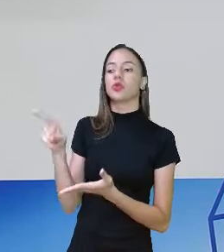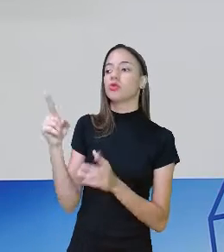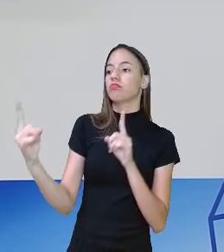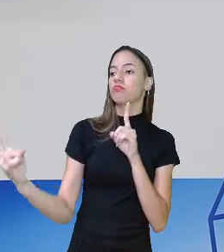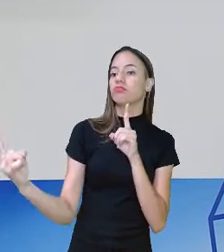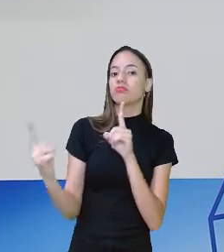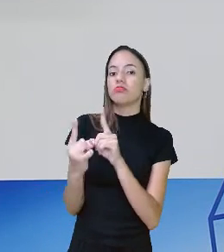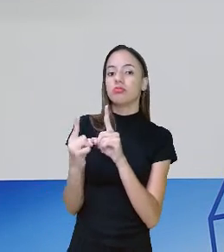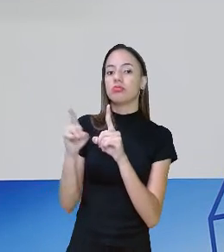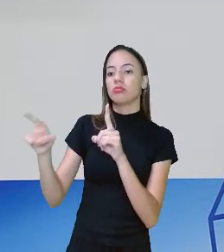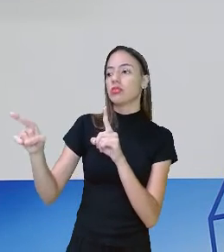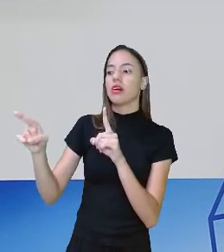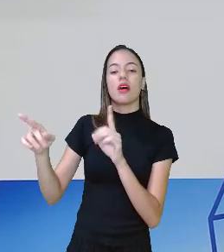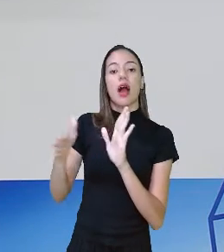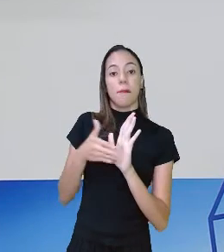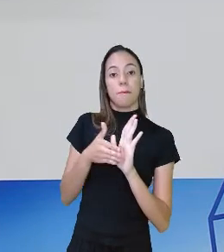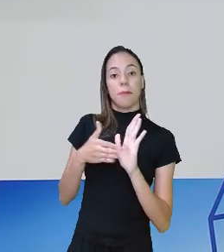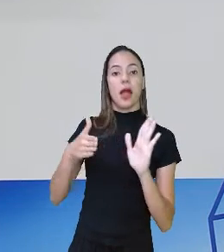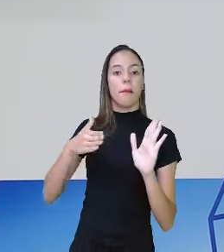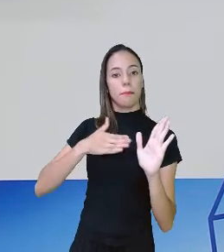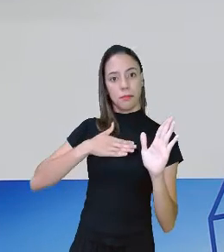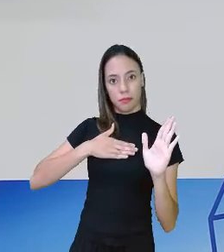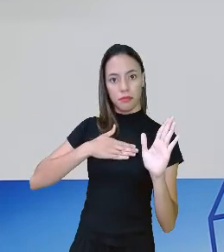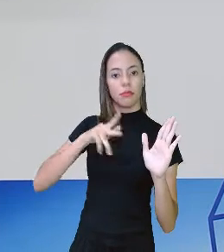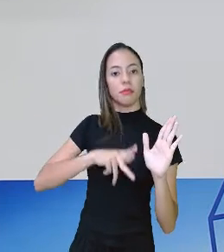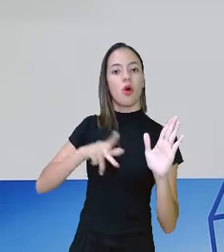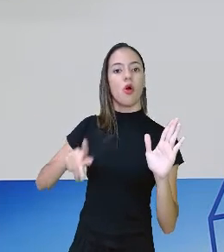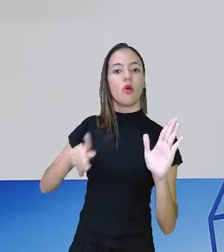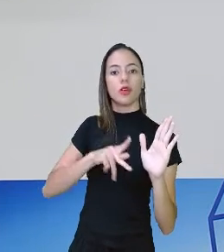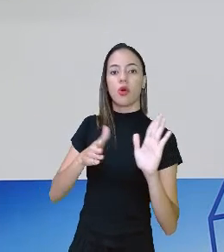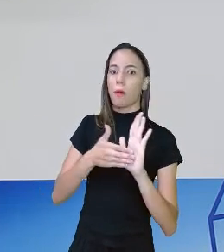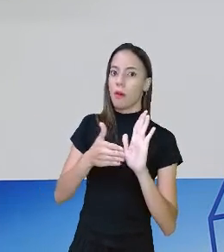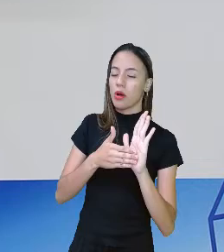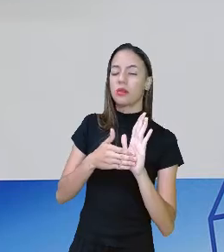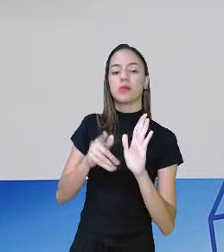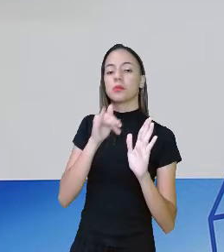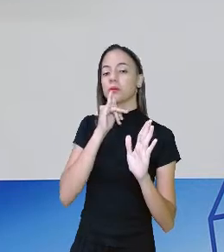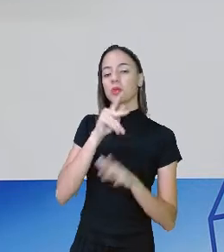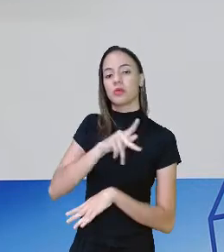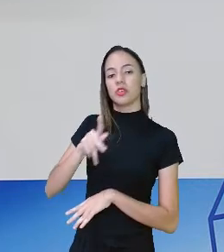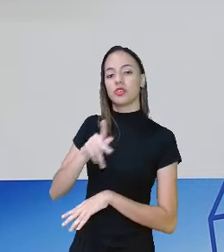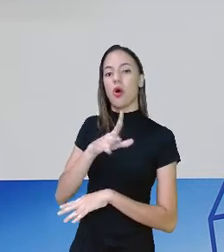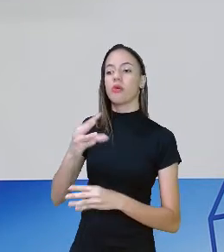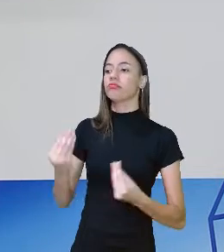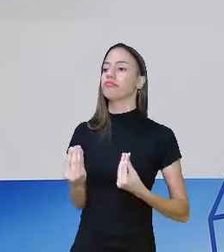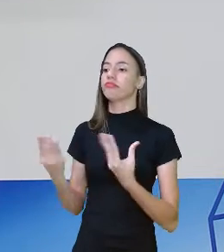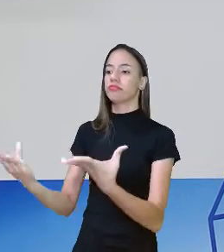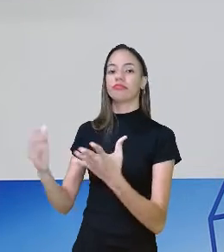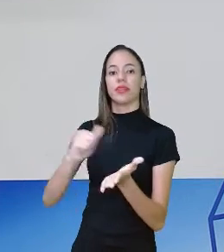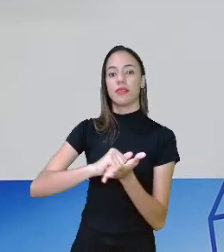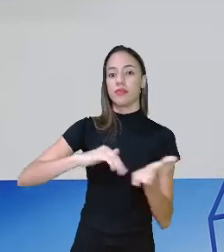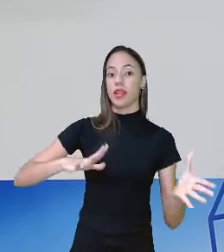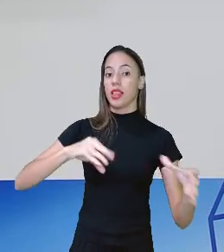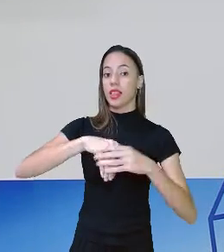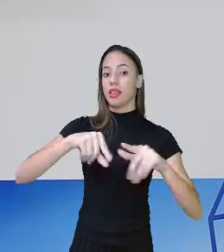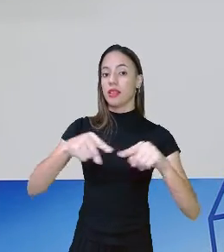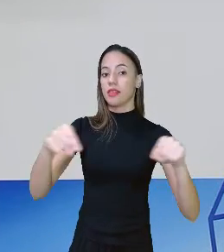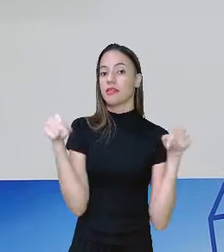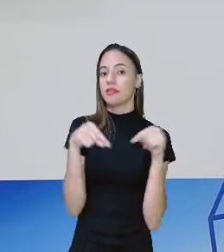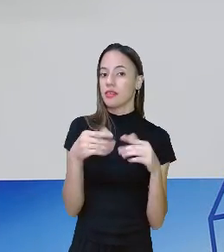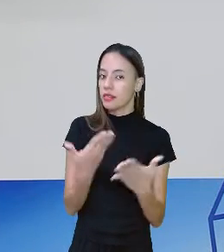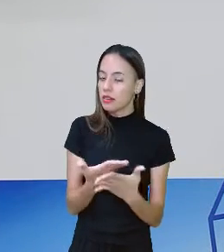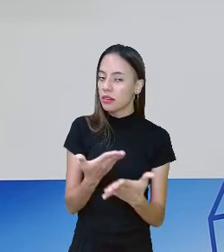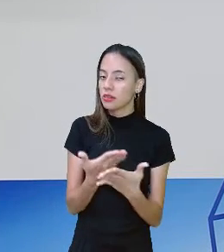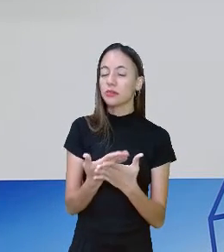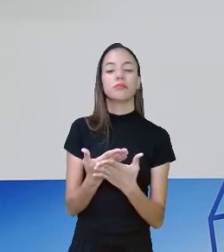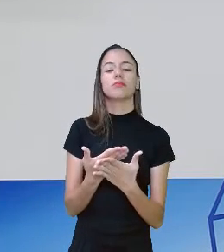que você está propondo. Porque quando um professor ele lança uma atividade na sala de aula, ele propõe,